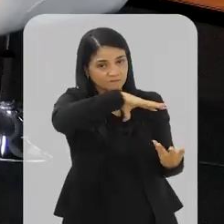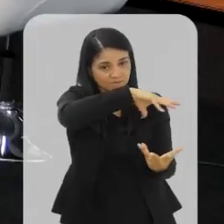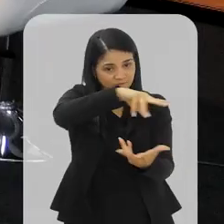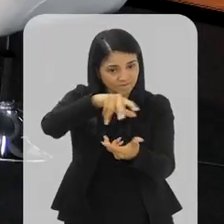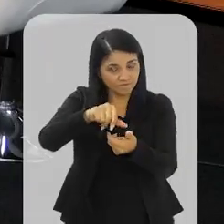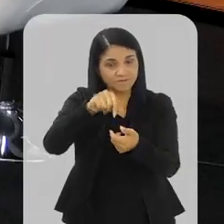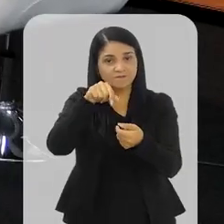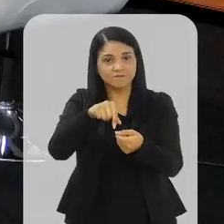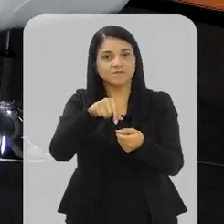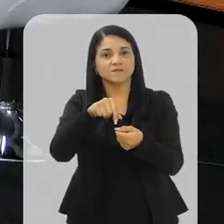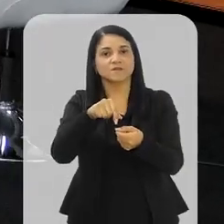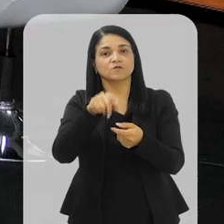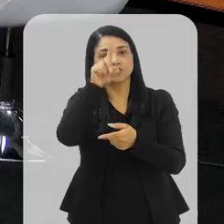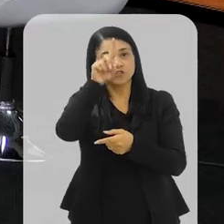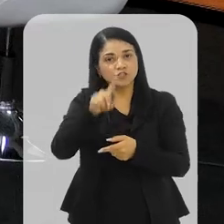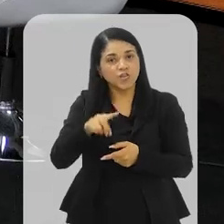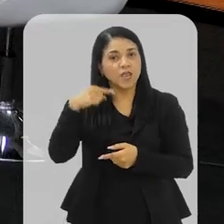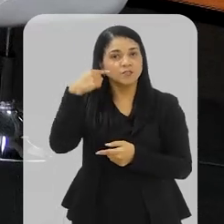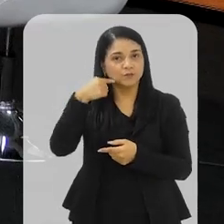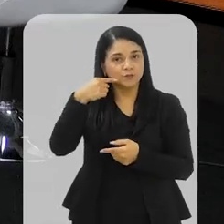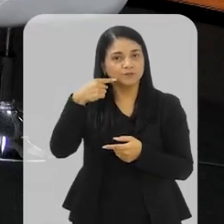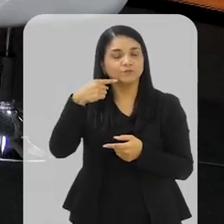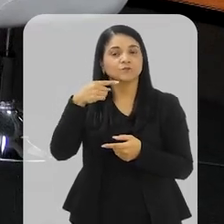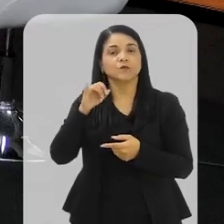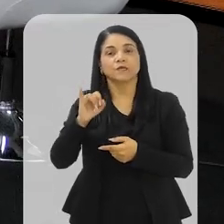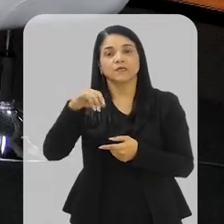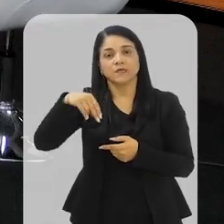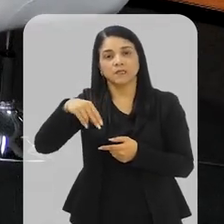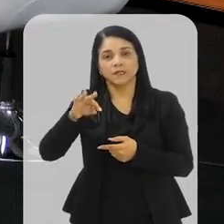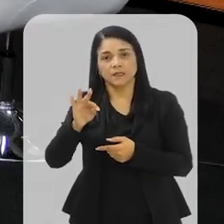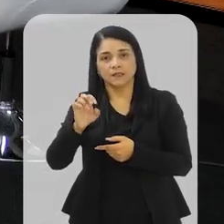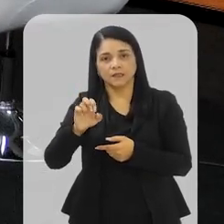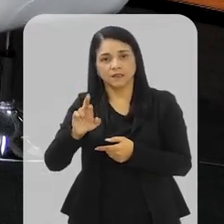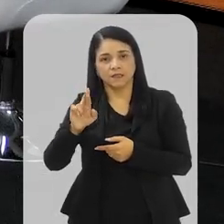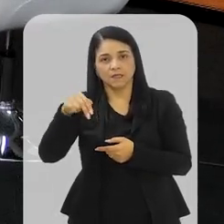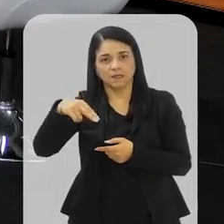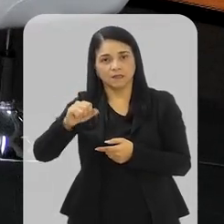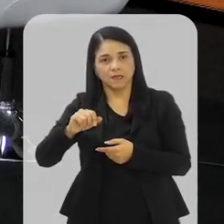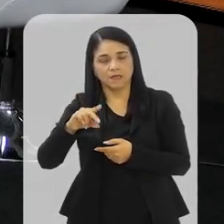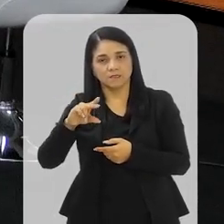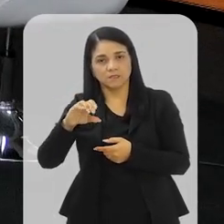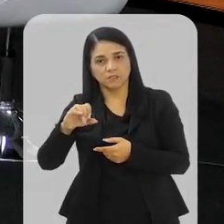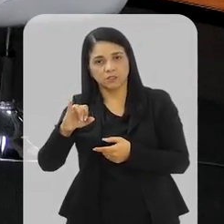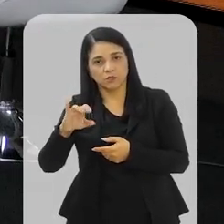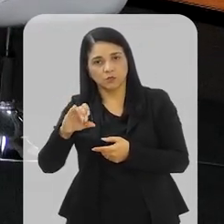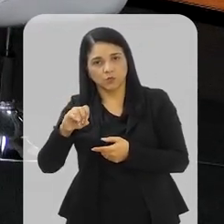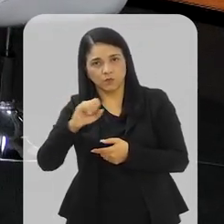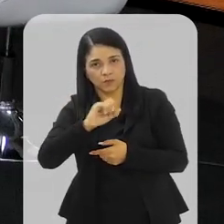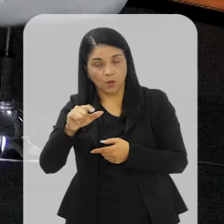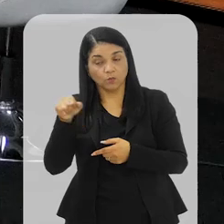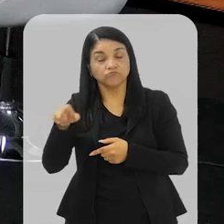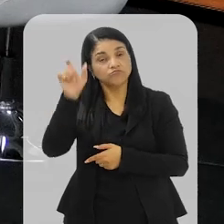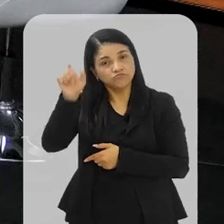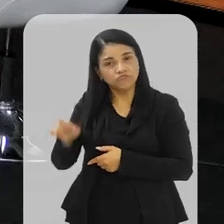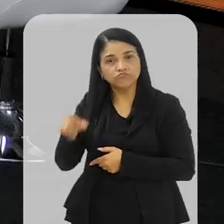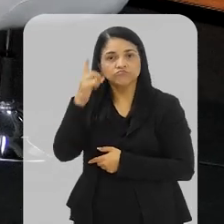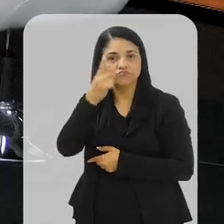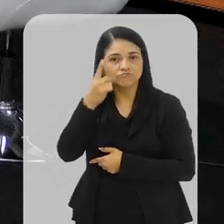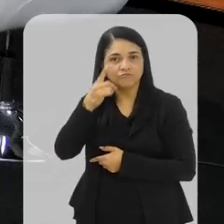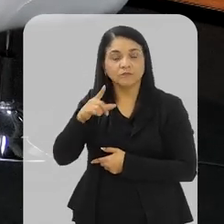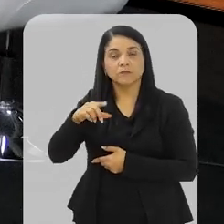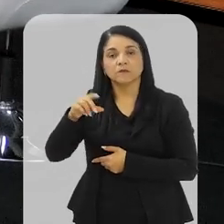internacional da importância né do direito internacional das relações internacionais o deputado Daniel